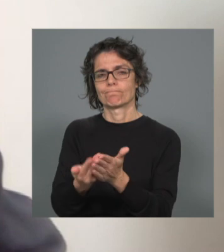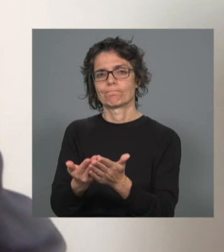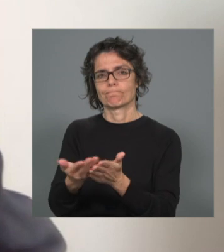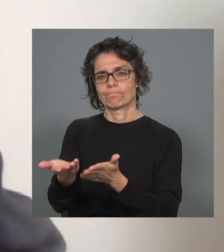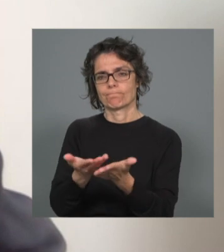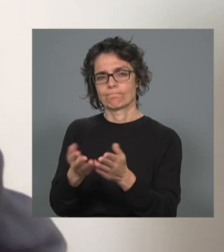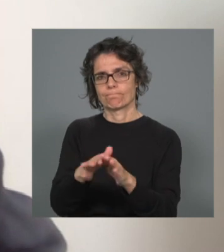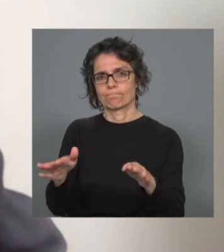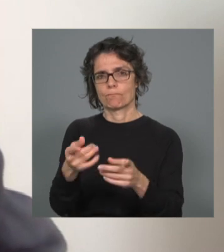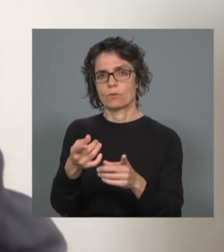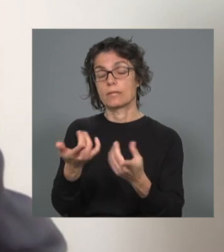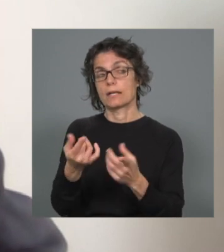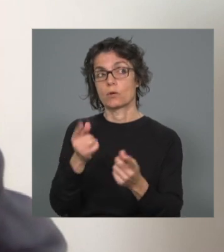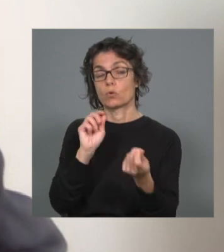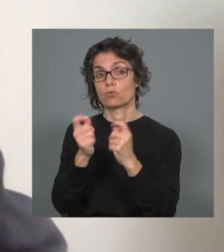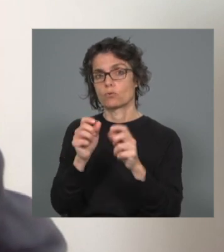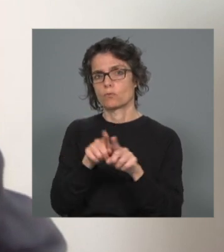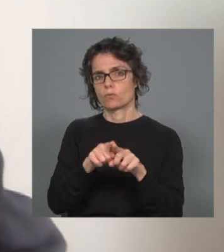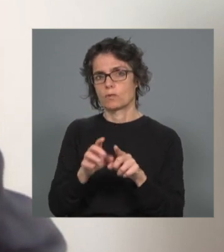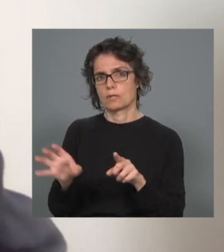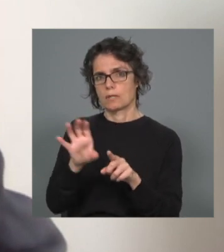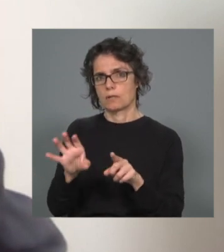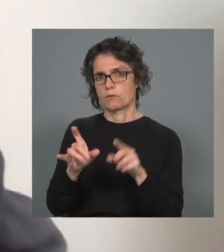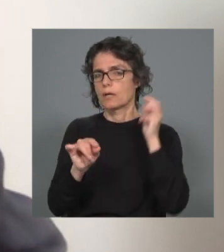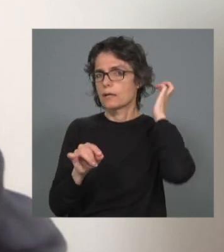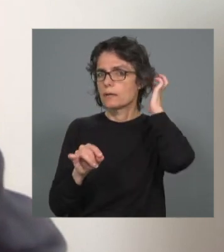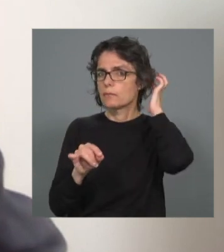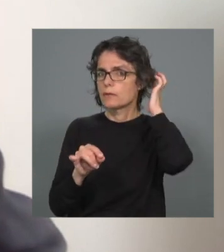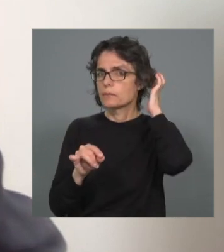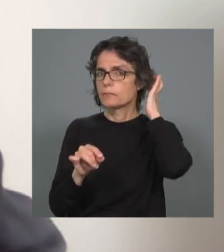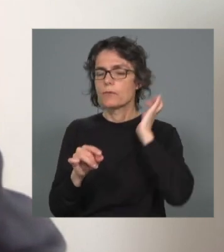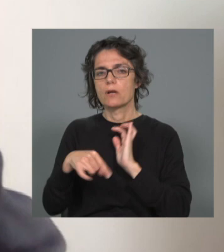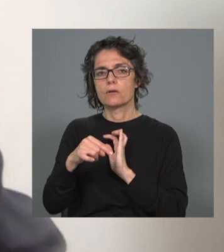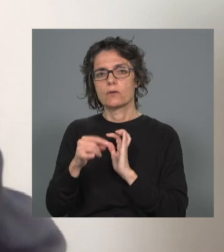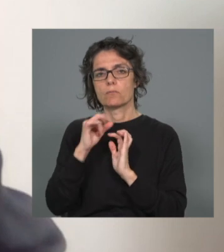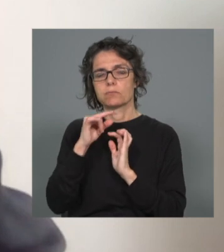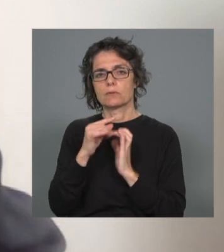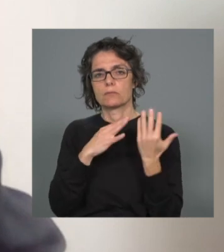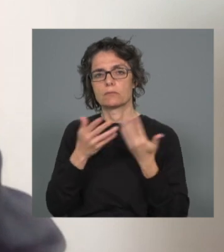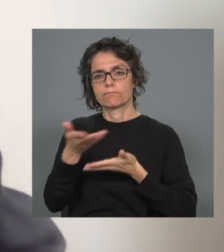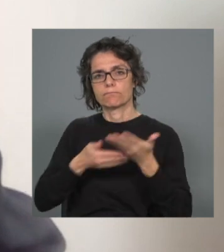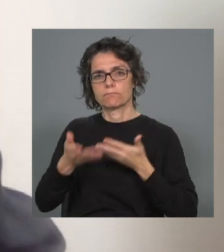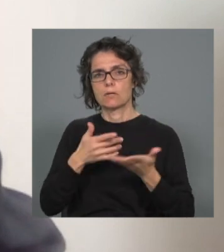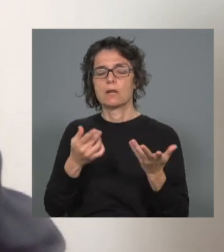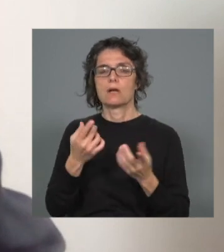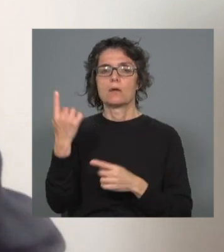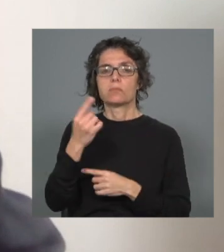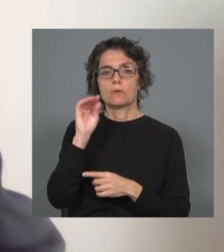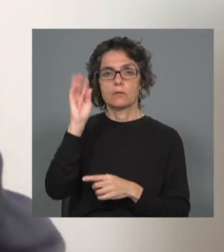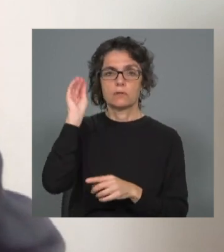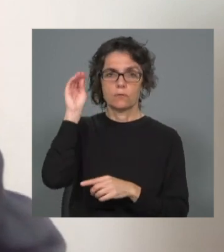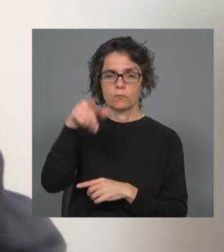políticas nacionais e de ter chegado à corresponsabilidade desde o Presidente da República, Presidente da